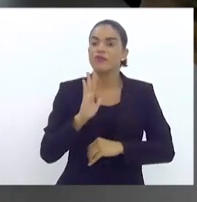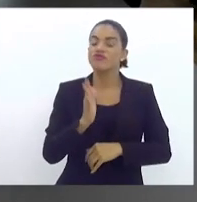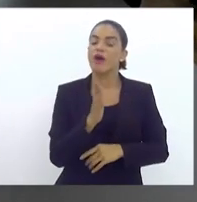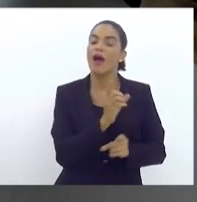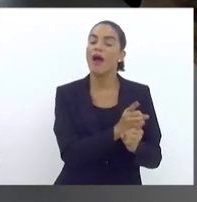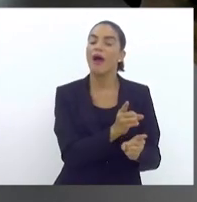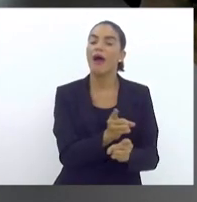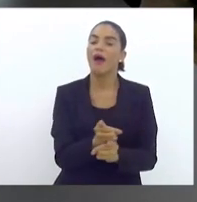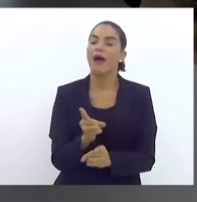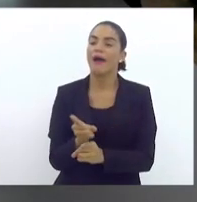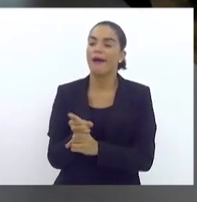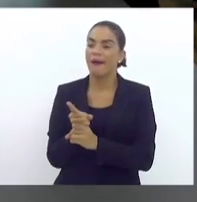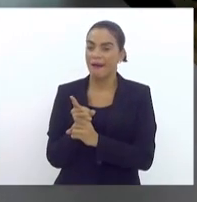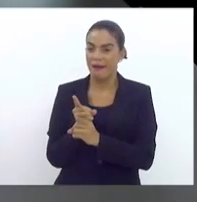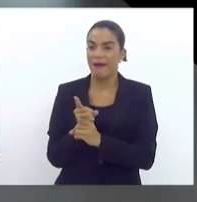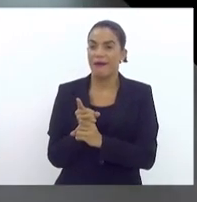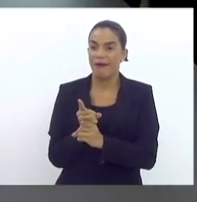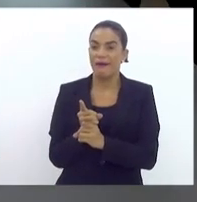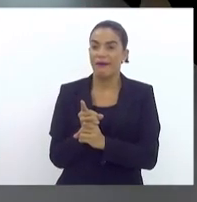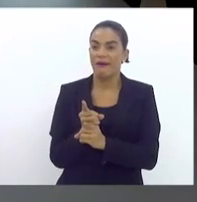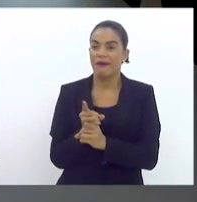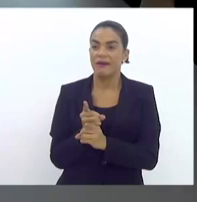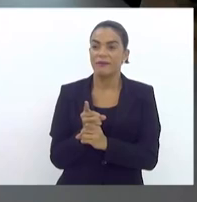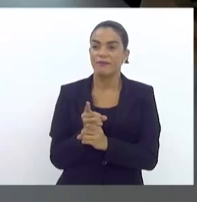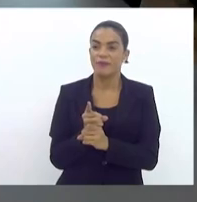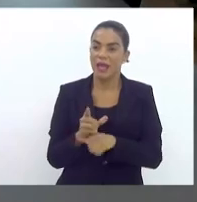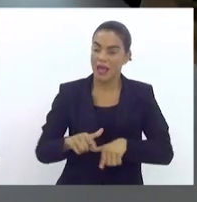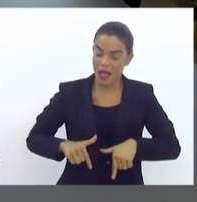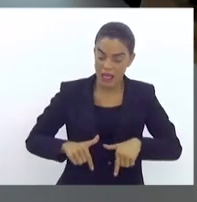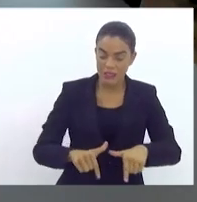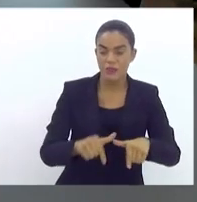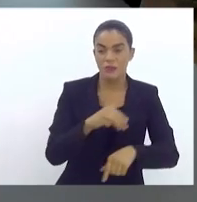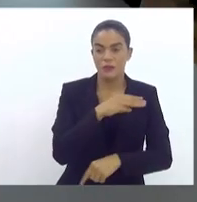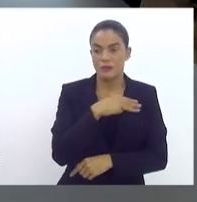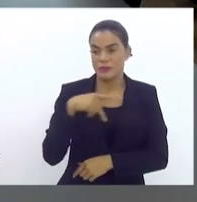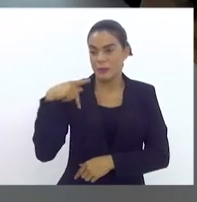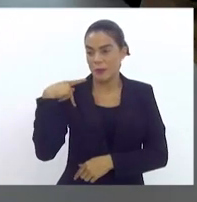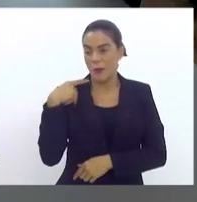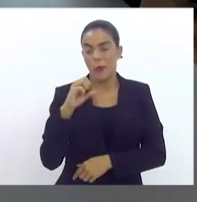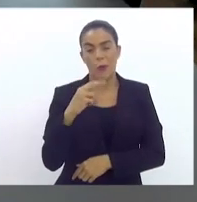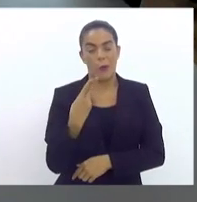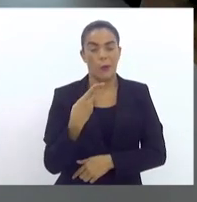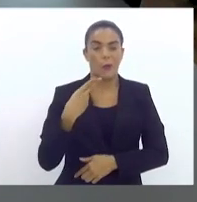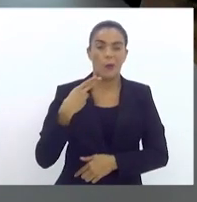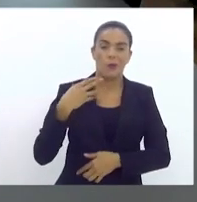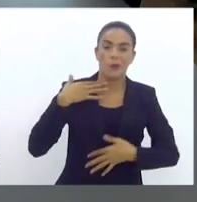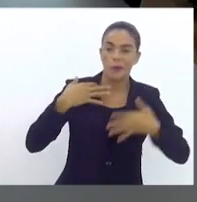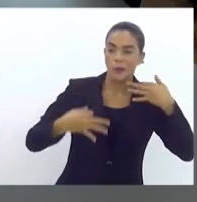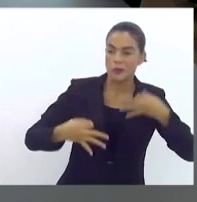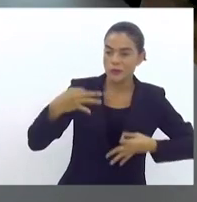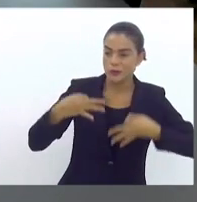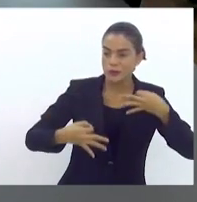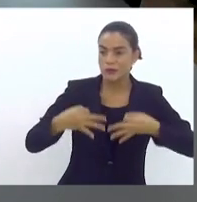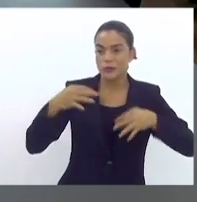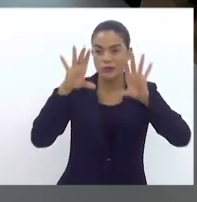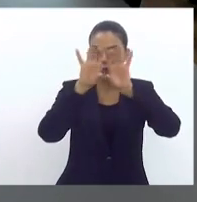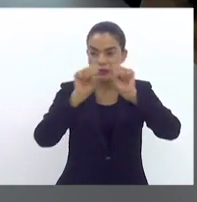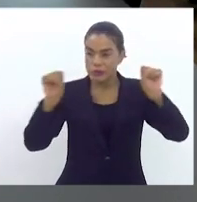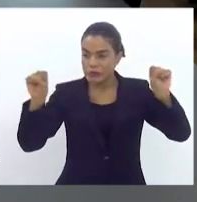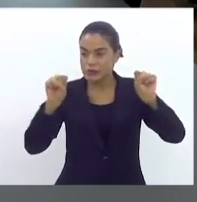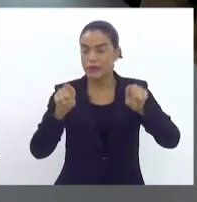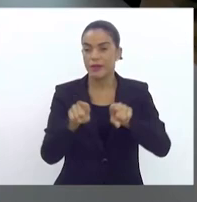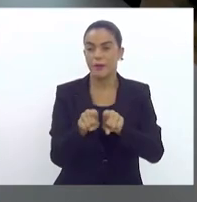algumas pequenas ações do Ministério Público do Tribunal de Justiça dessa dessa casa ainda